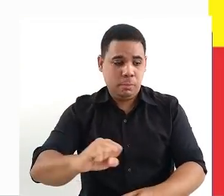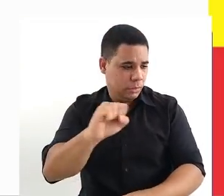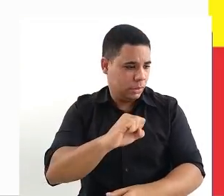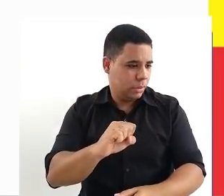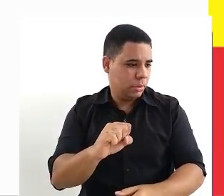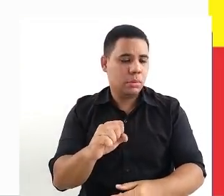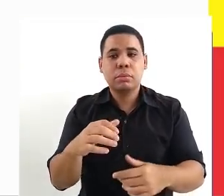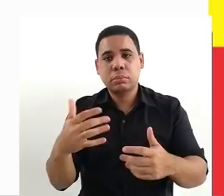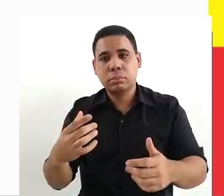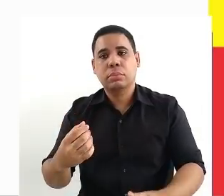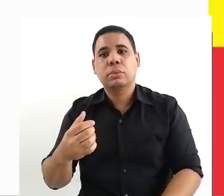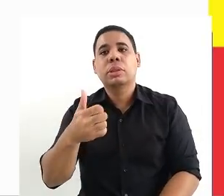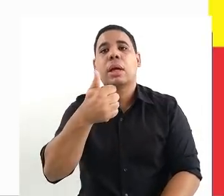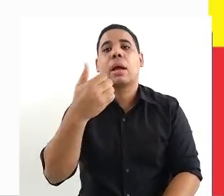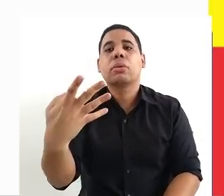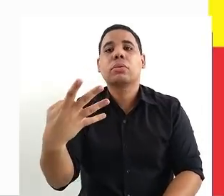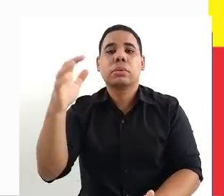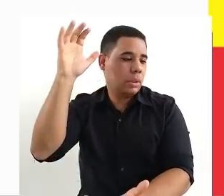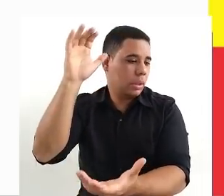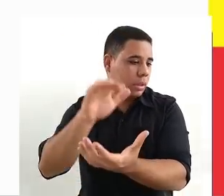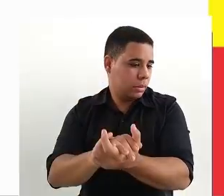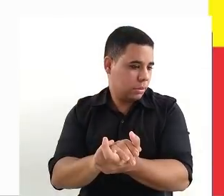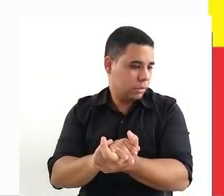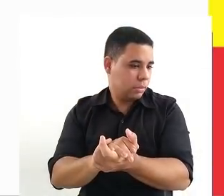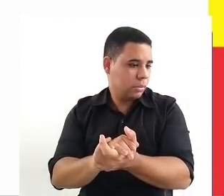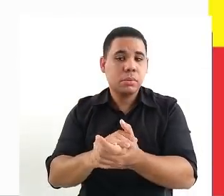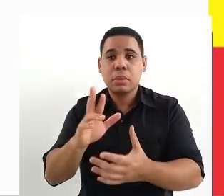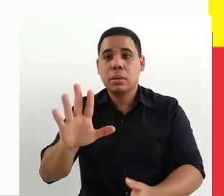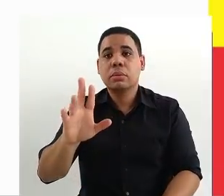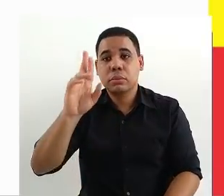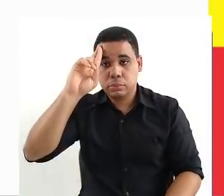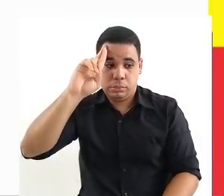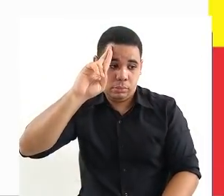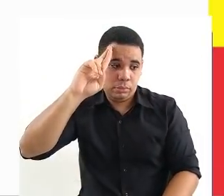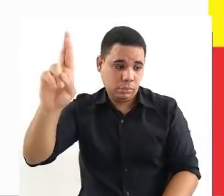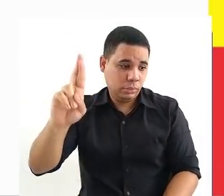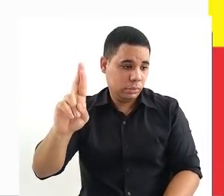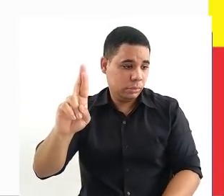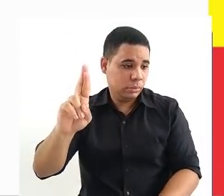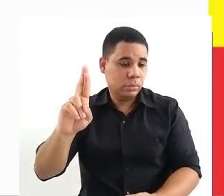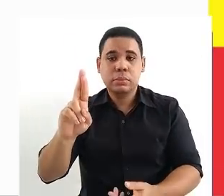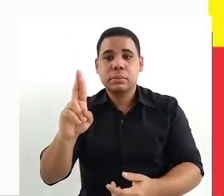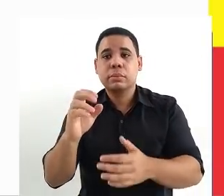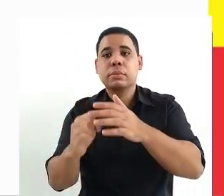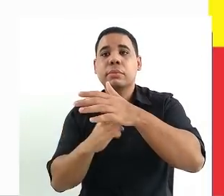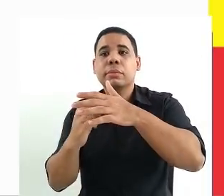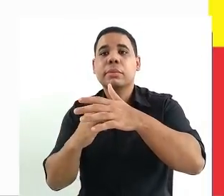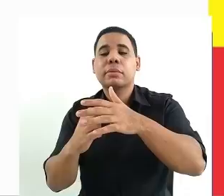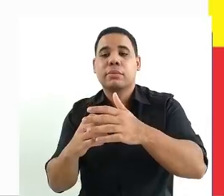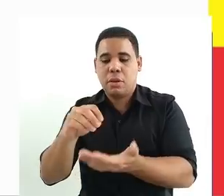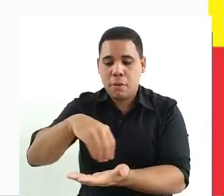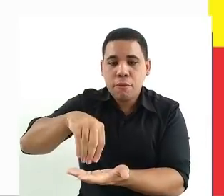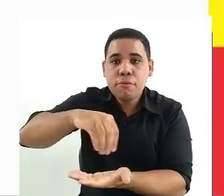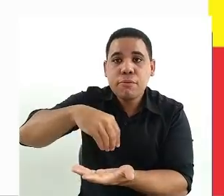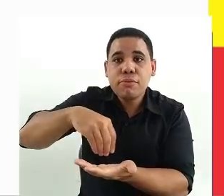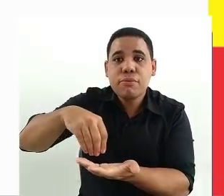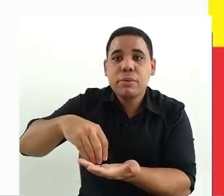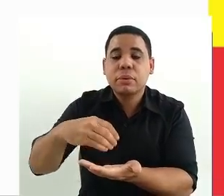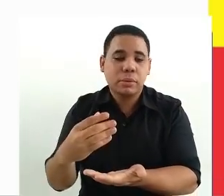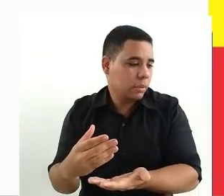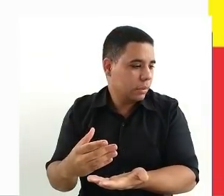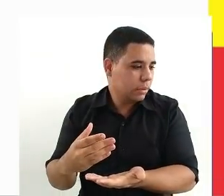14 funcionários casados. O dono dessa empresa vai sortear uma viagem para um desses funcionários. Qual